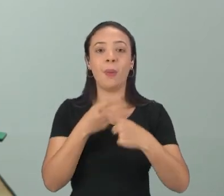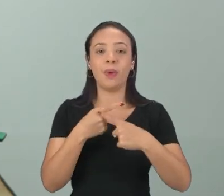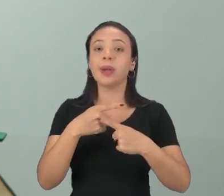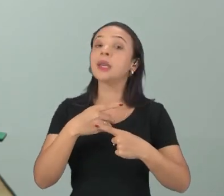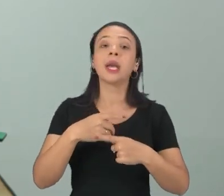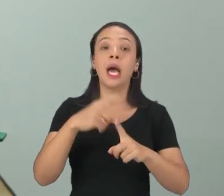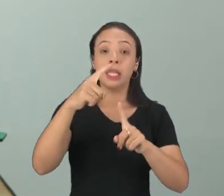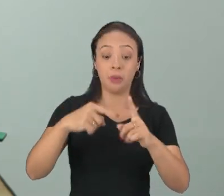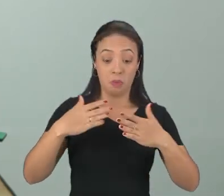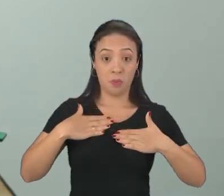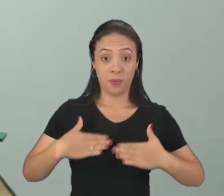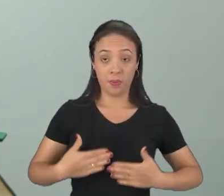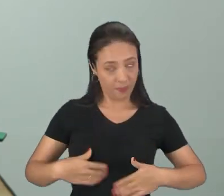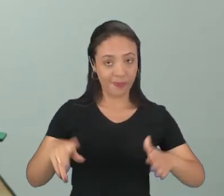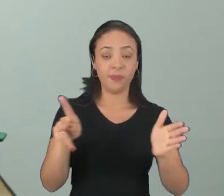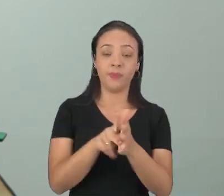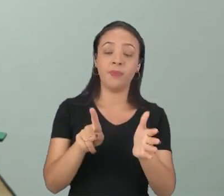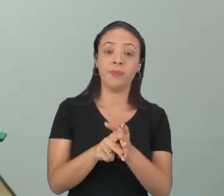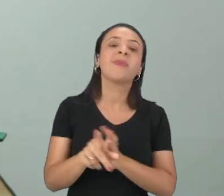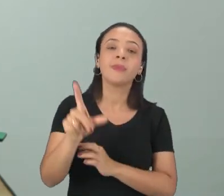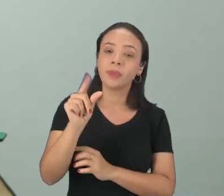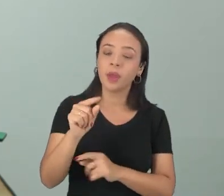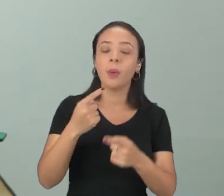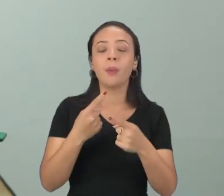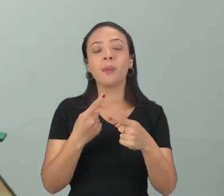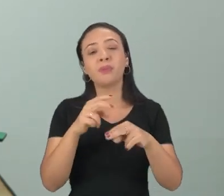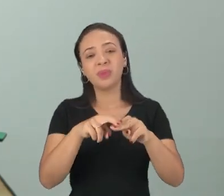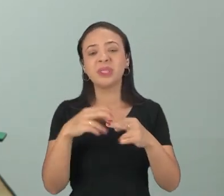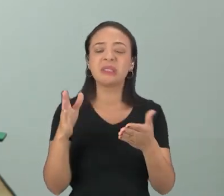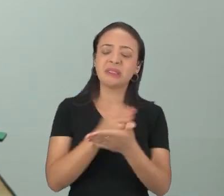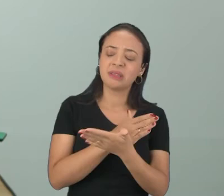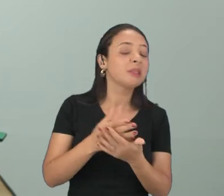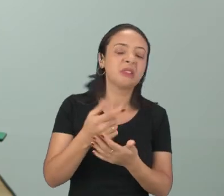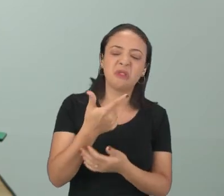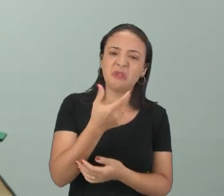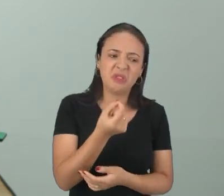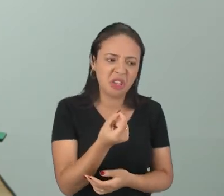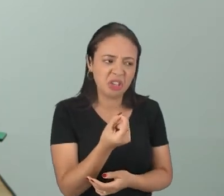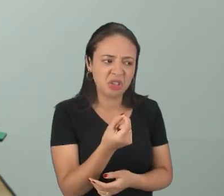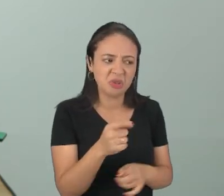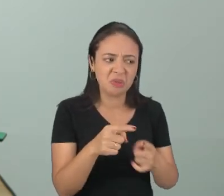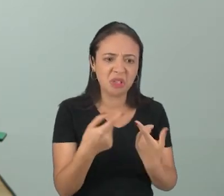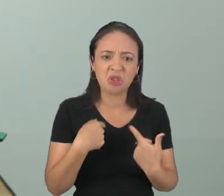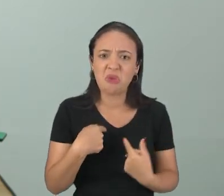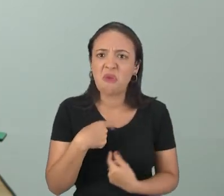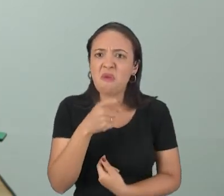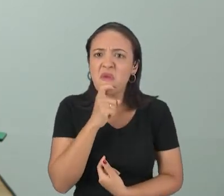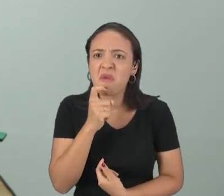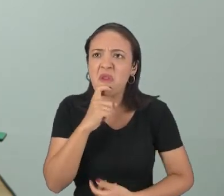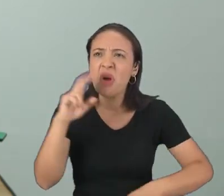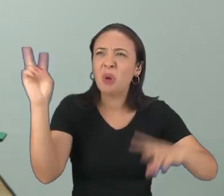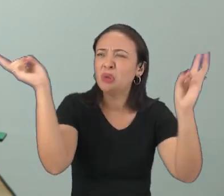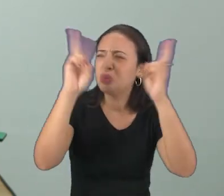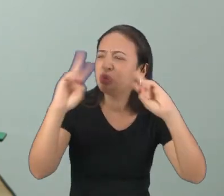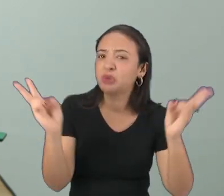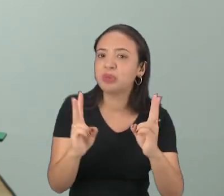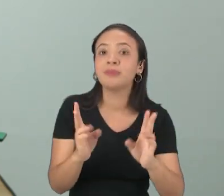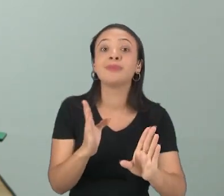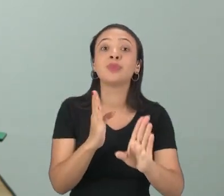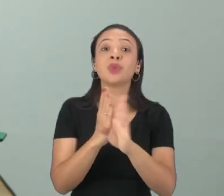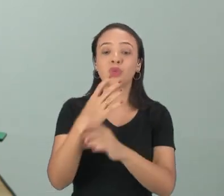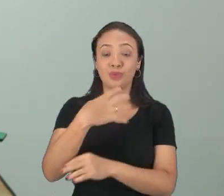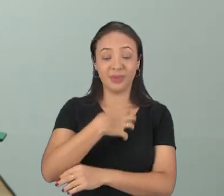temperatura térmica está menor. Por isso que às vezes a gente diz, nossa, tá 20, mas eu tô com frio, tá ventando muito. É por conta da